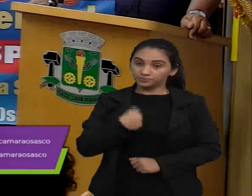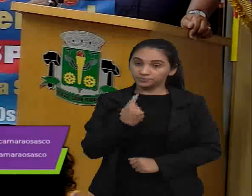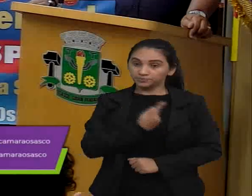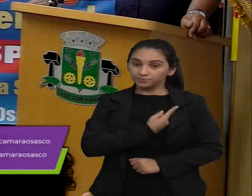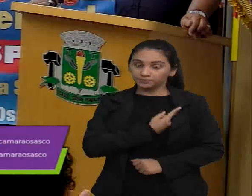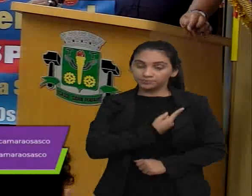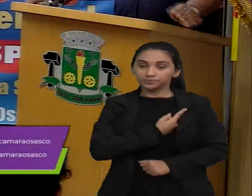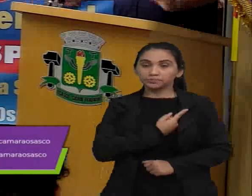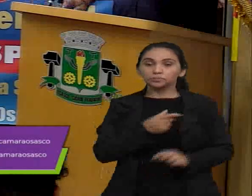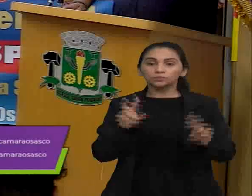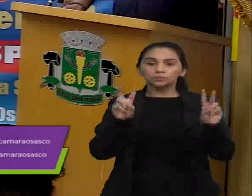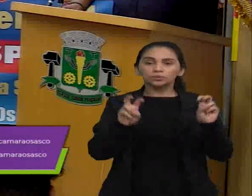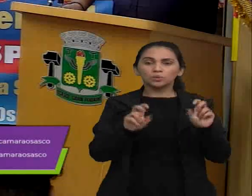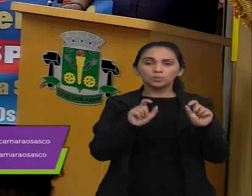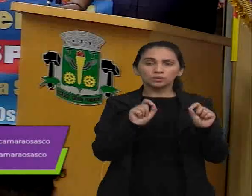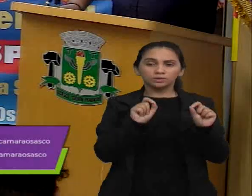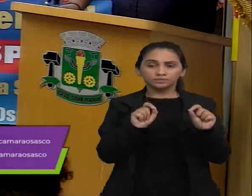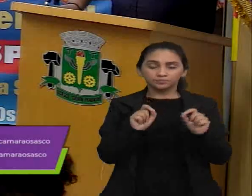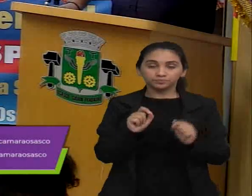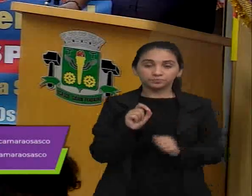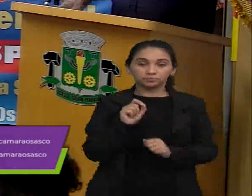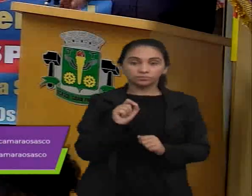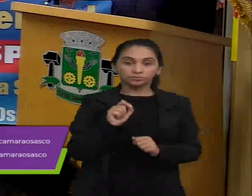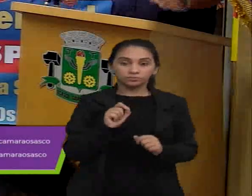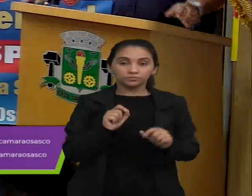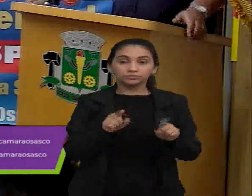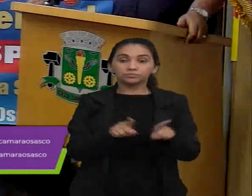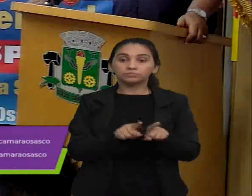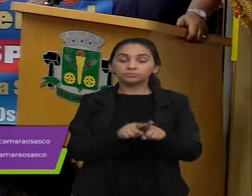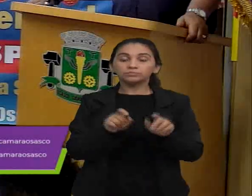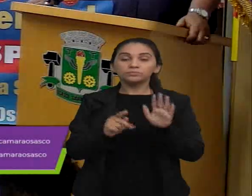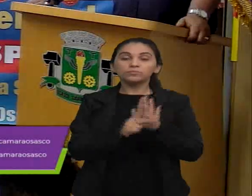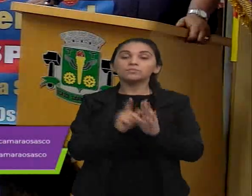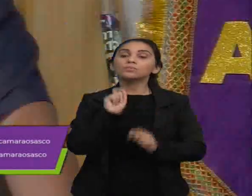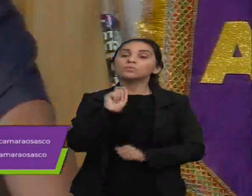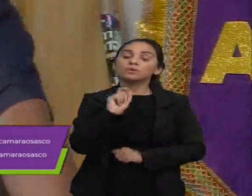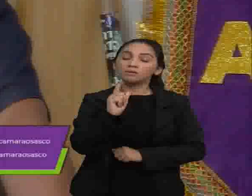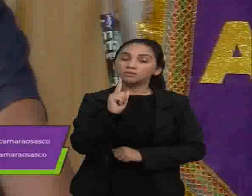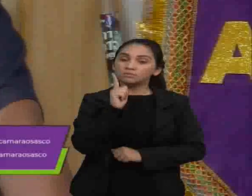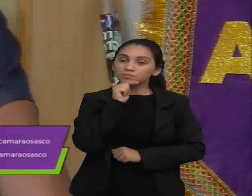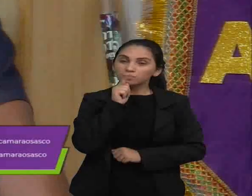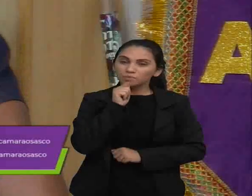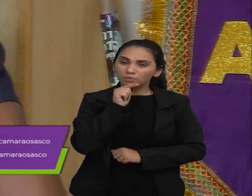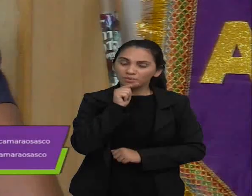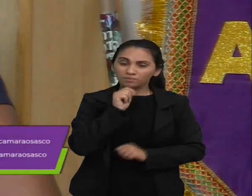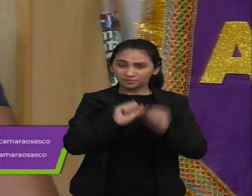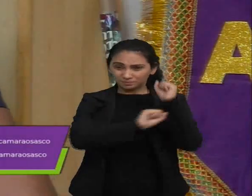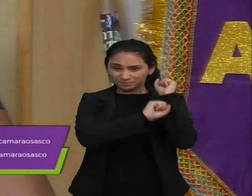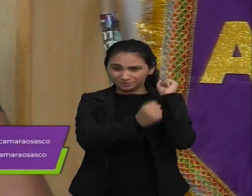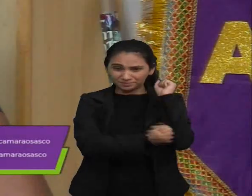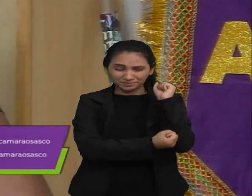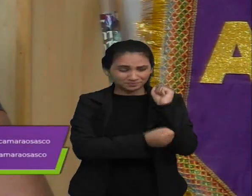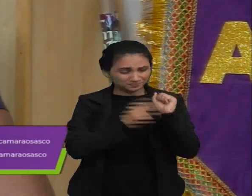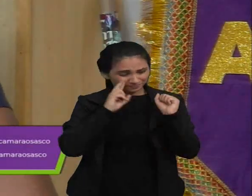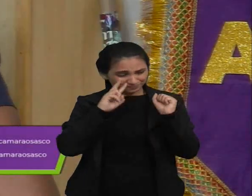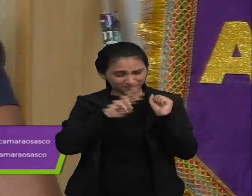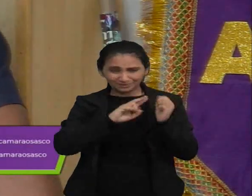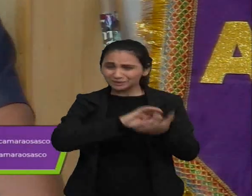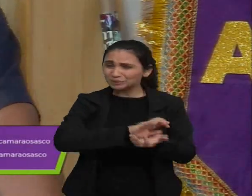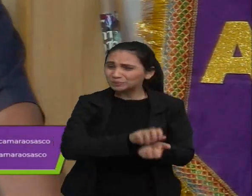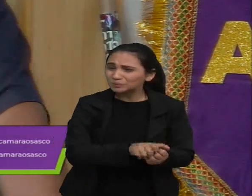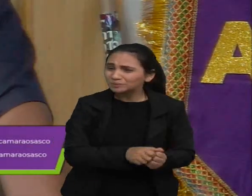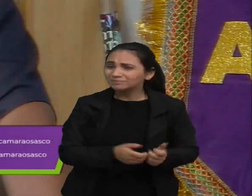a questão da Sabesp a gente já viu que esses resultados são destruidores porque